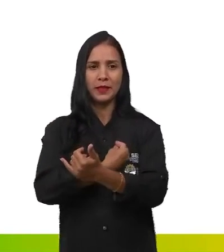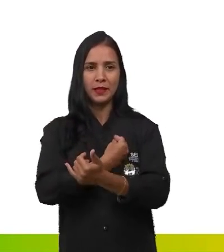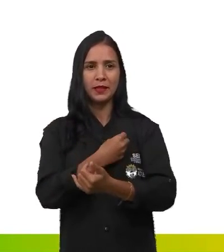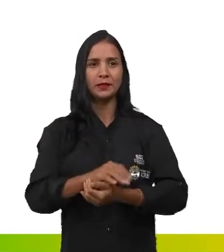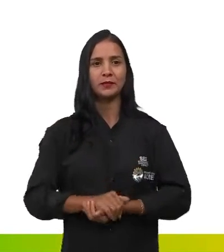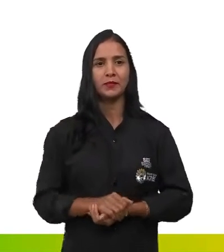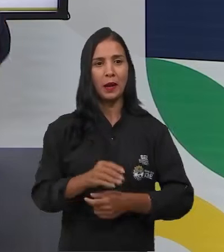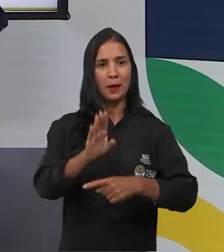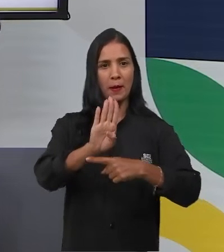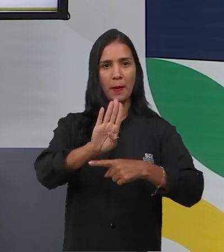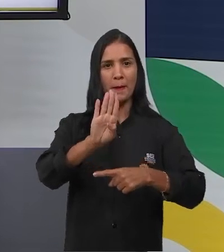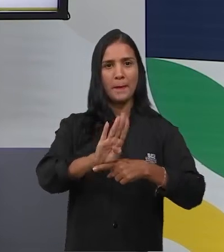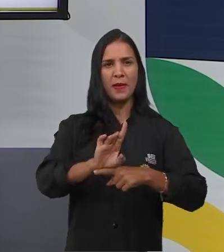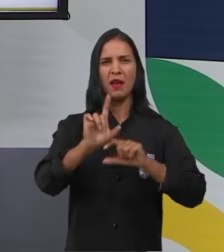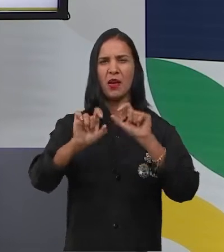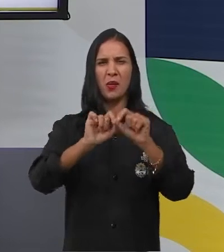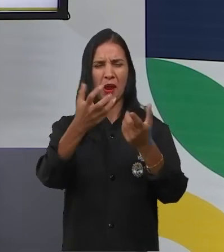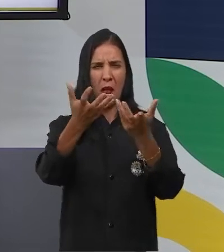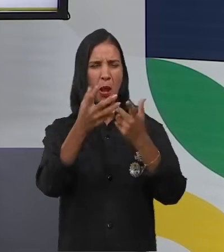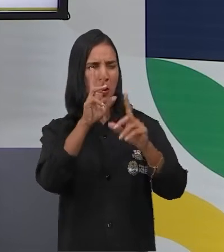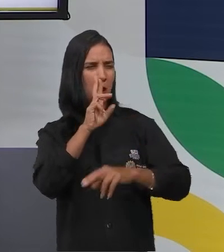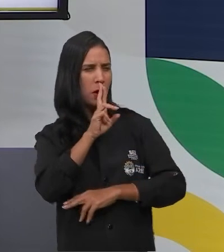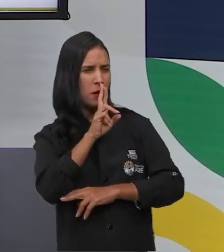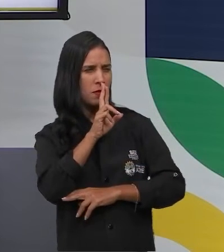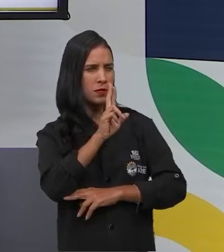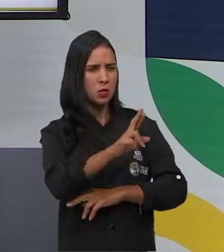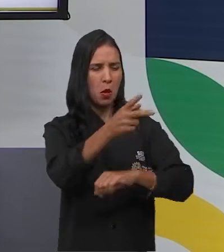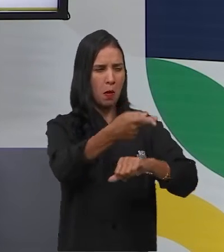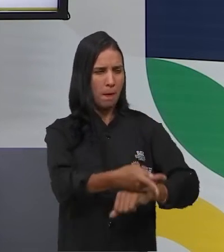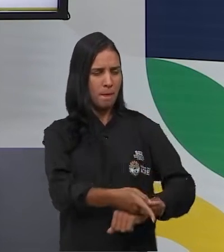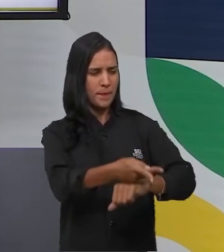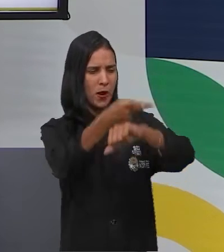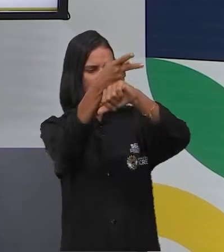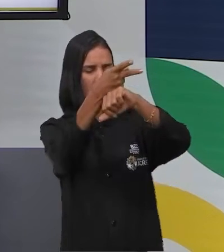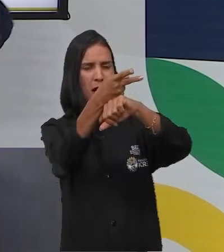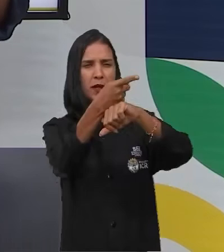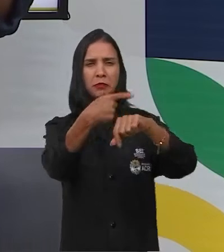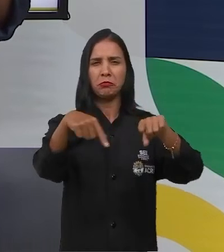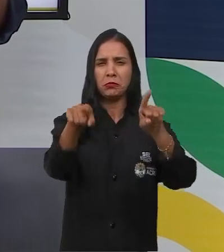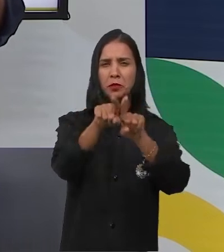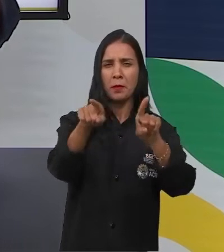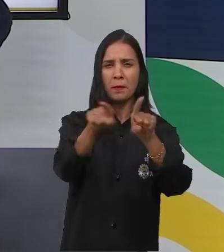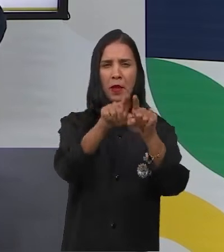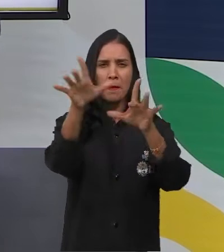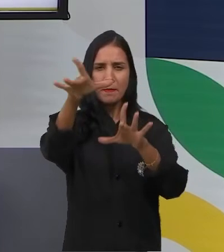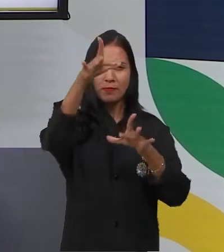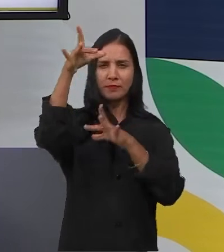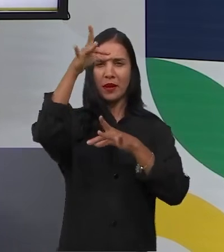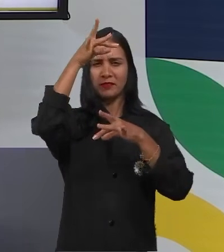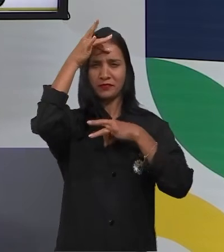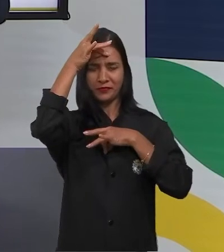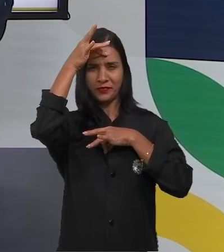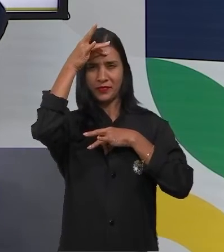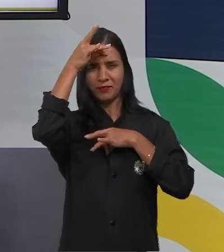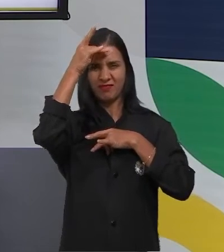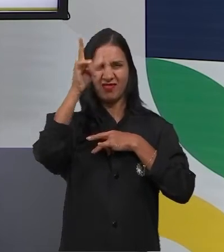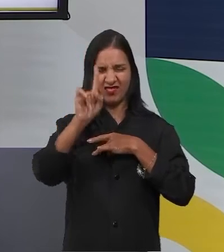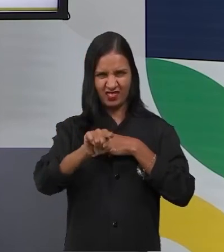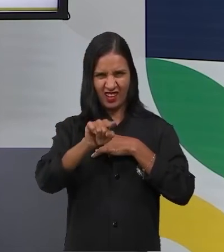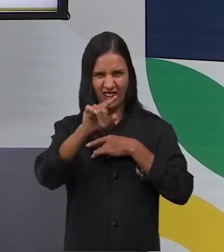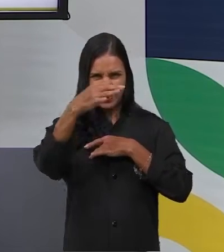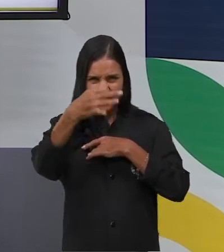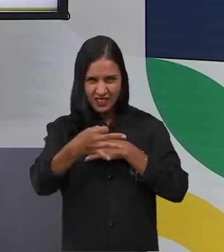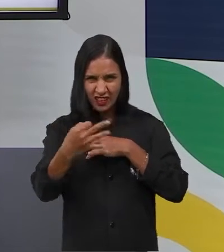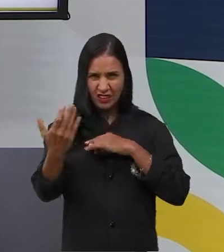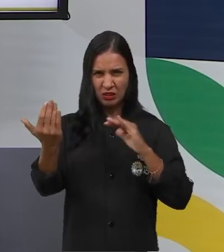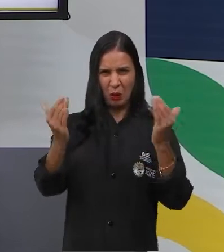resultados e performance. Aquele que é resultado, é performance. É isso o objetivo da prática? Quando a gente compara o que foi dito